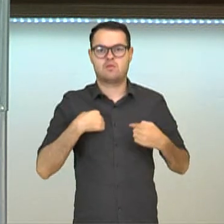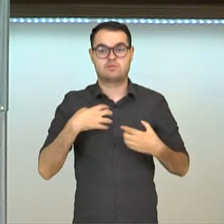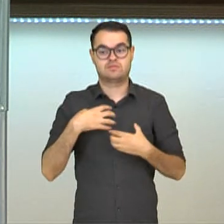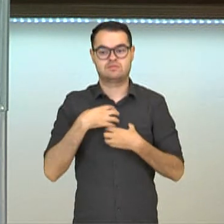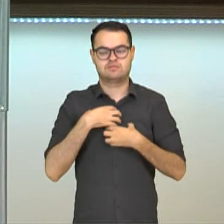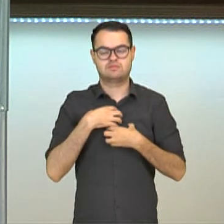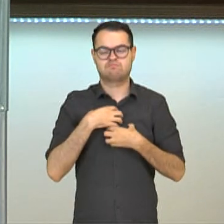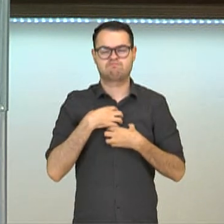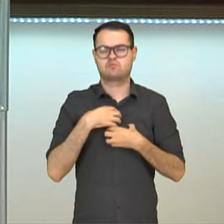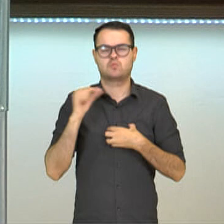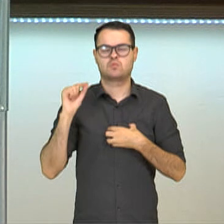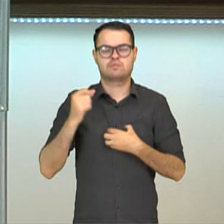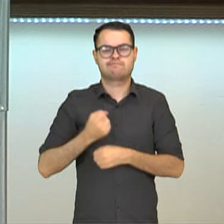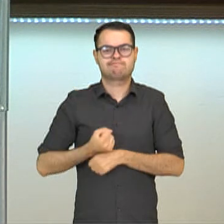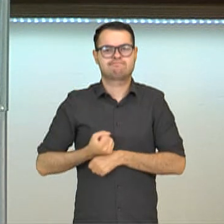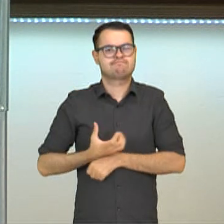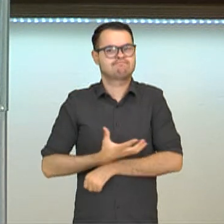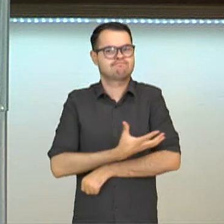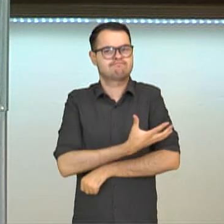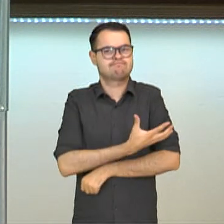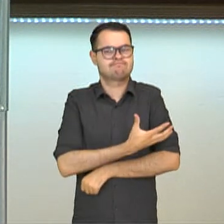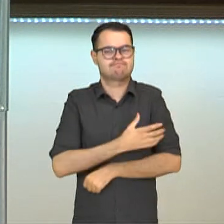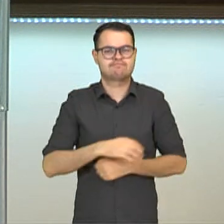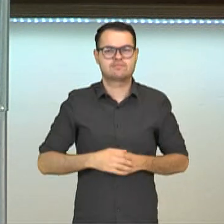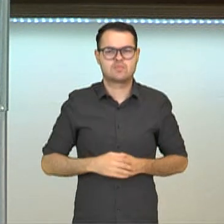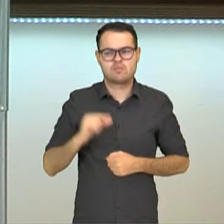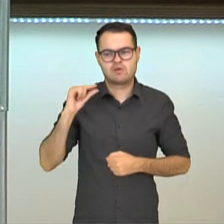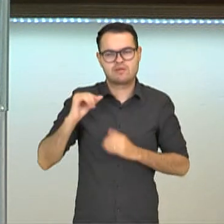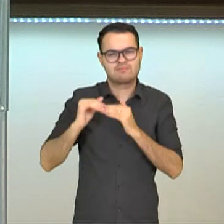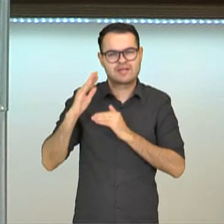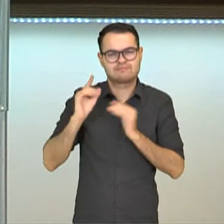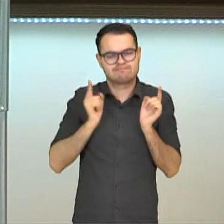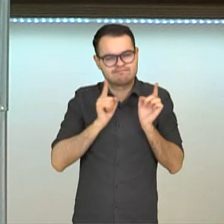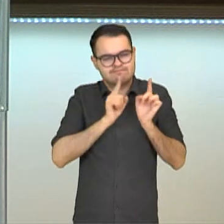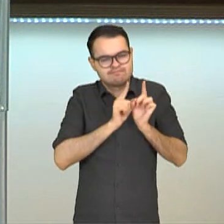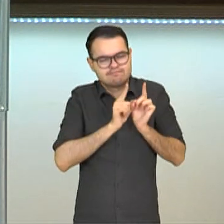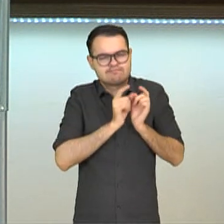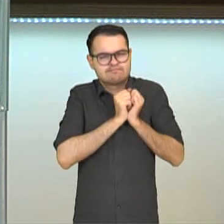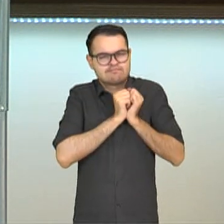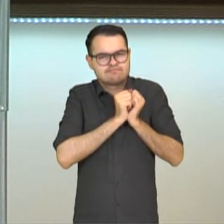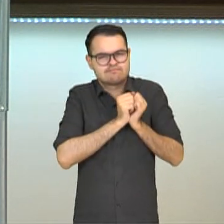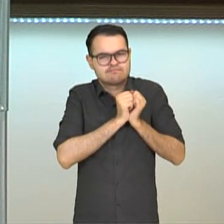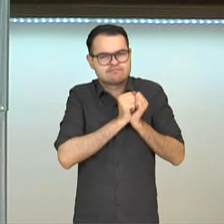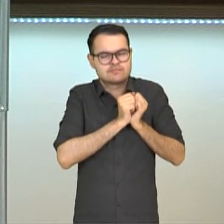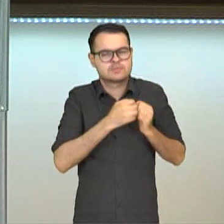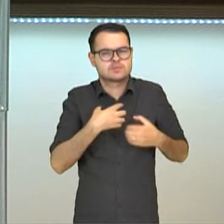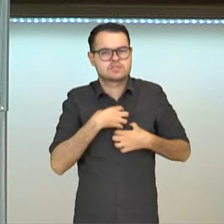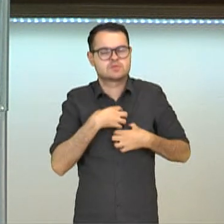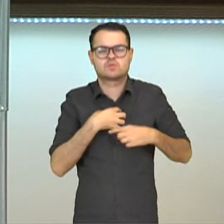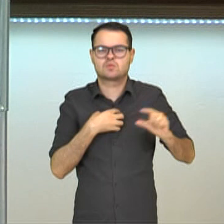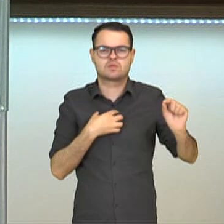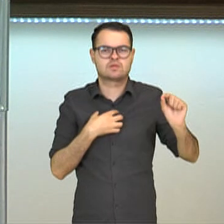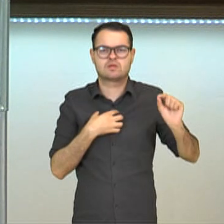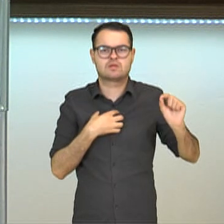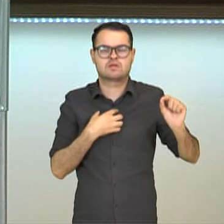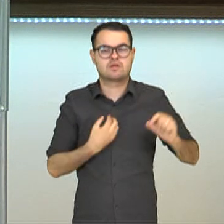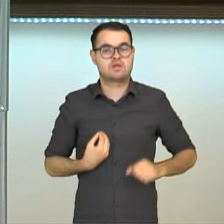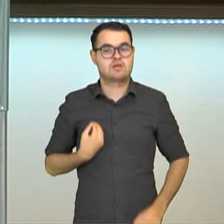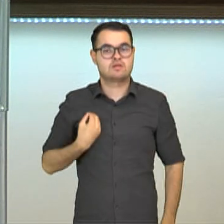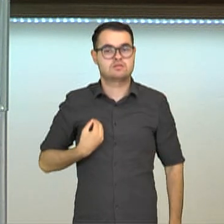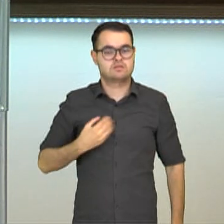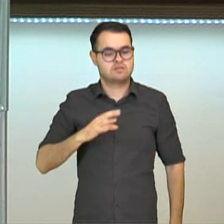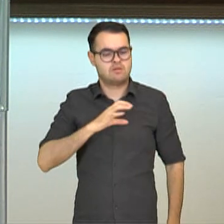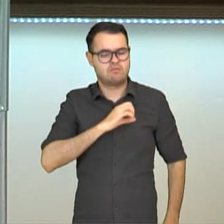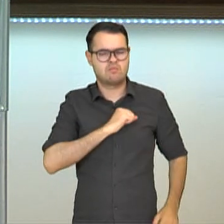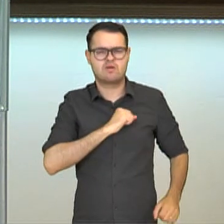pouco mais de emoção, senti um pouco mais de proximidade entre o casal, sinto que existe um amor